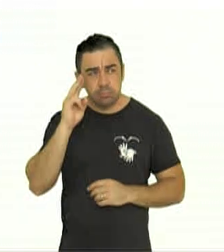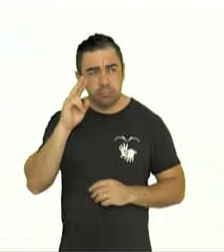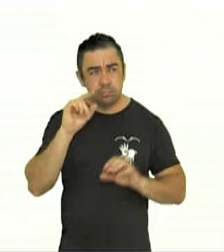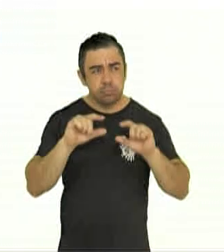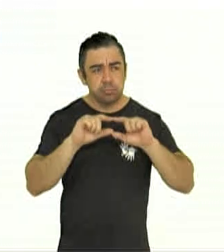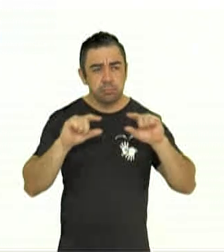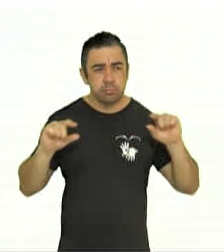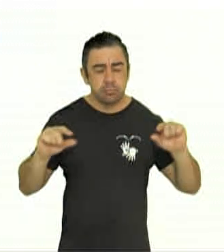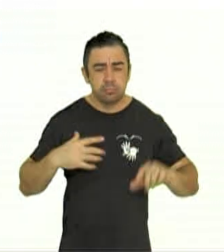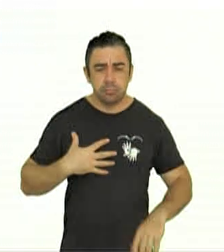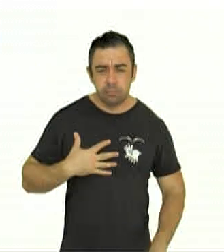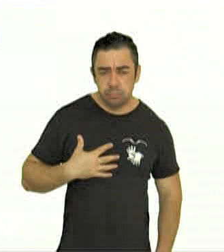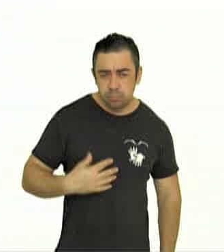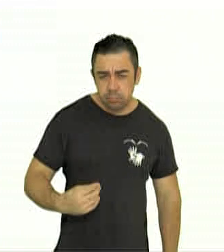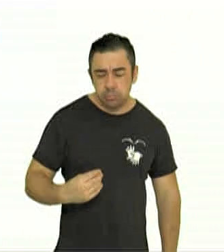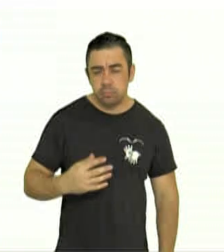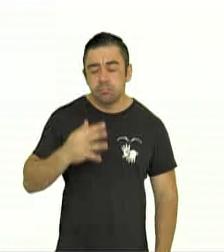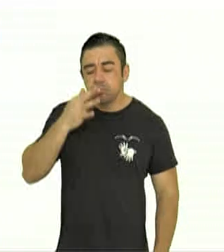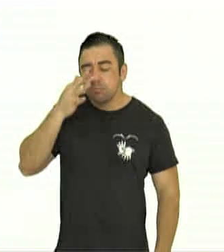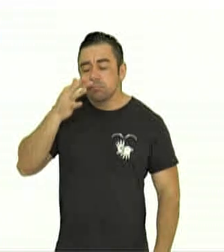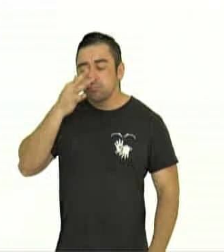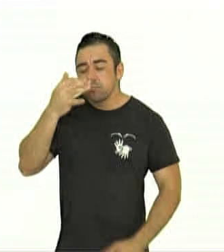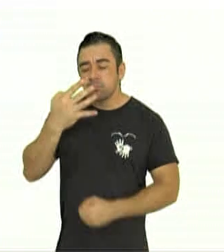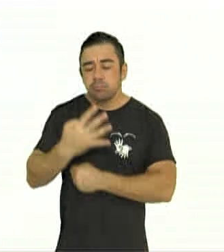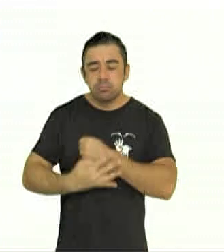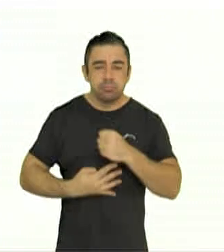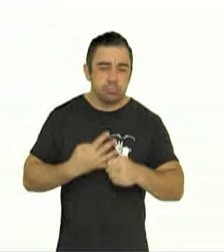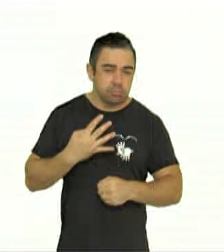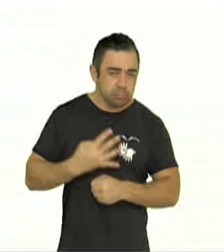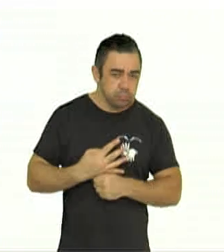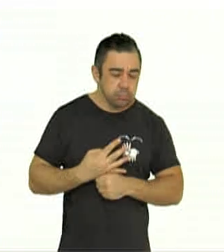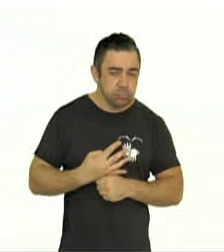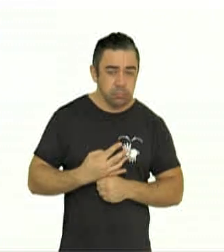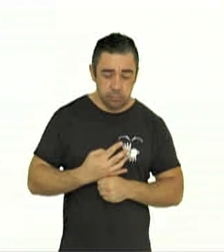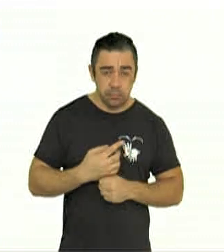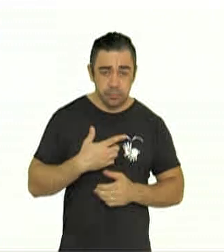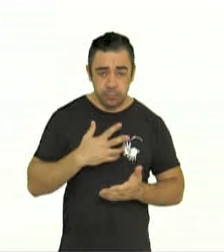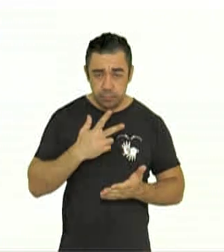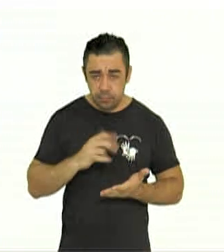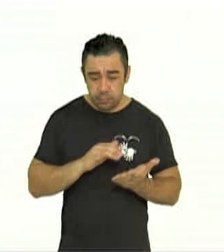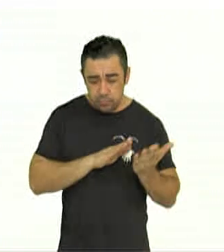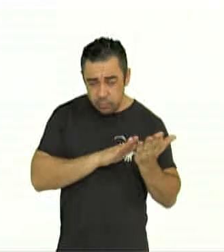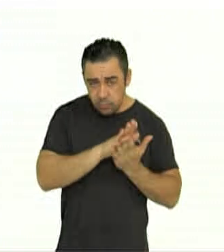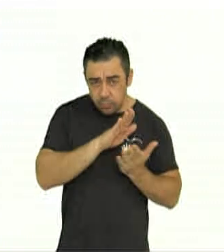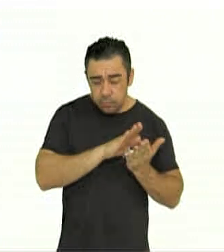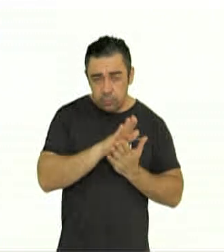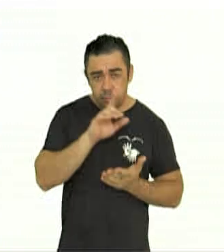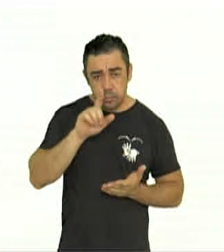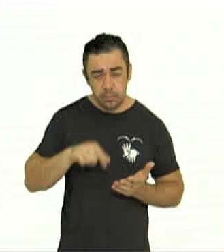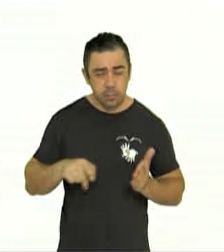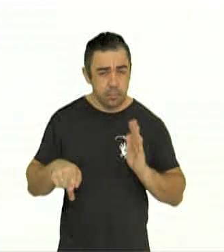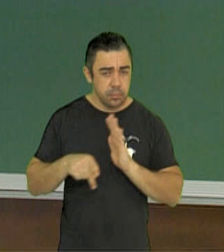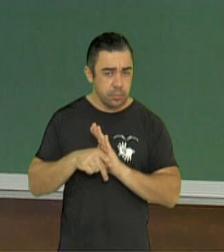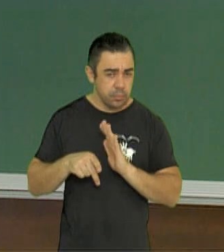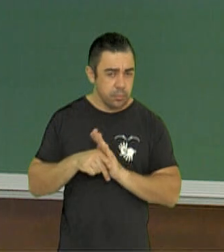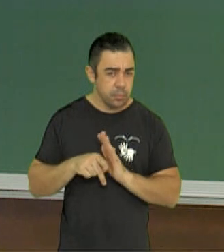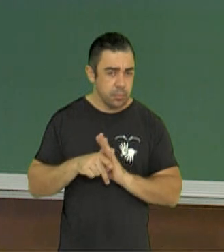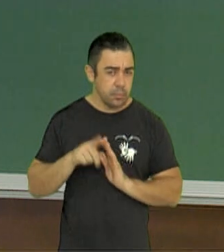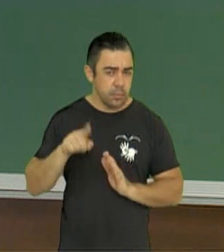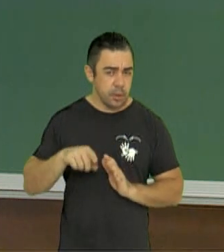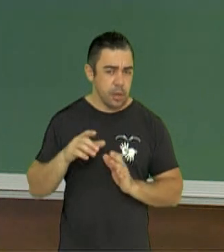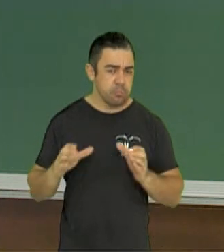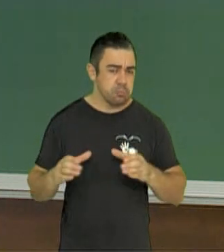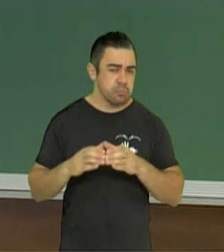da Primavera. A professora amiga vai publicá-los na revista de letras. Sim, os versos são bonitos. Ele